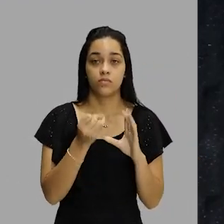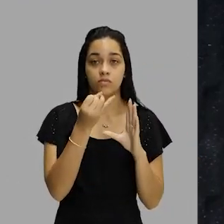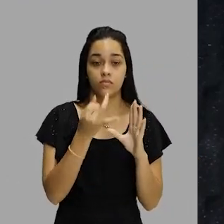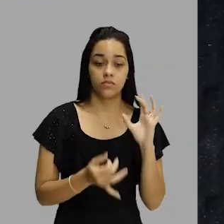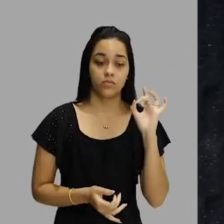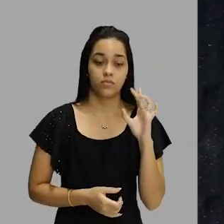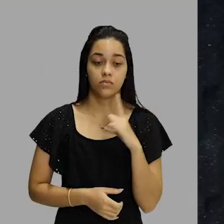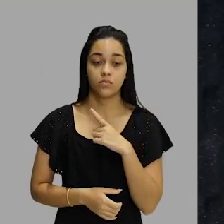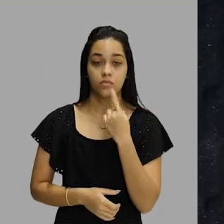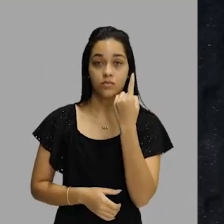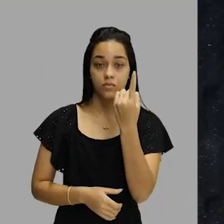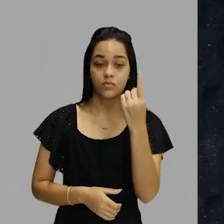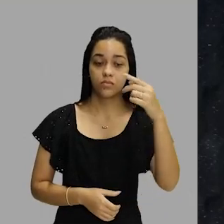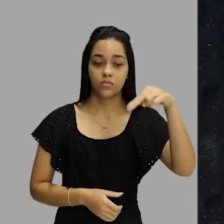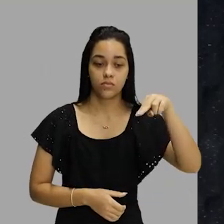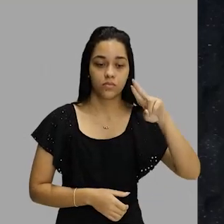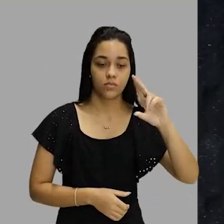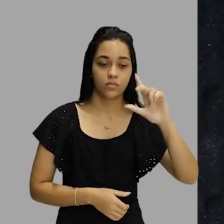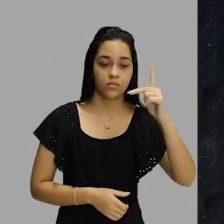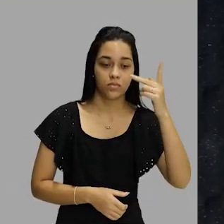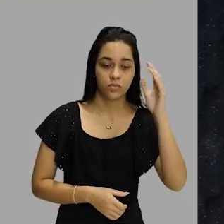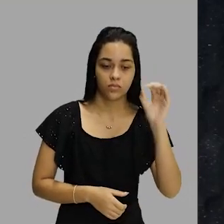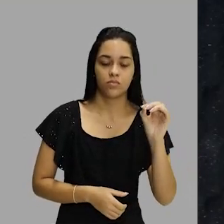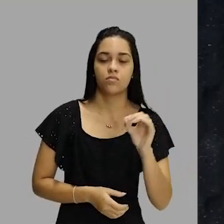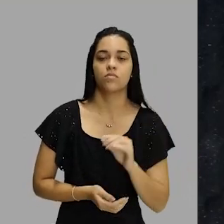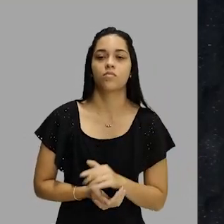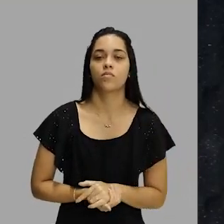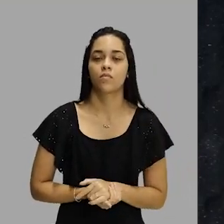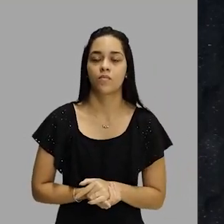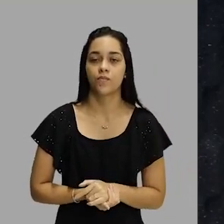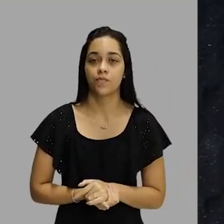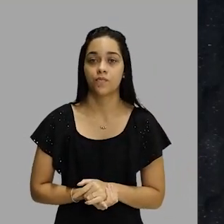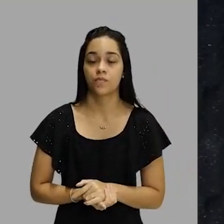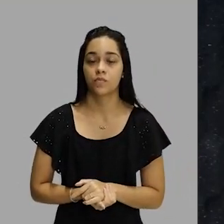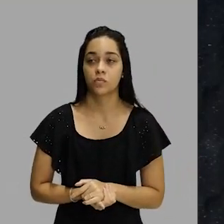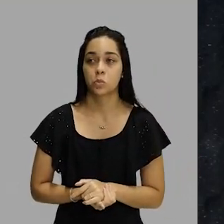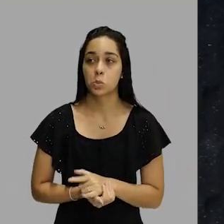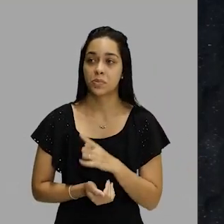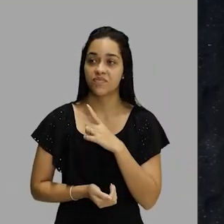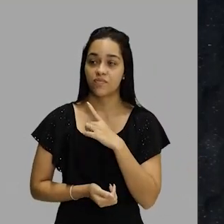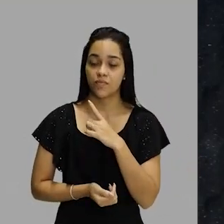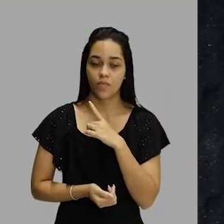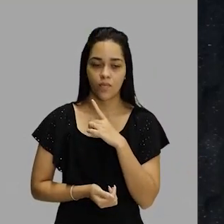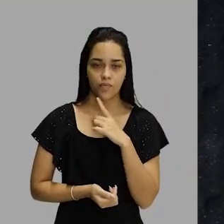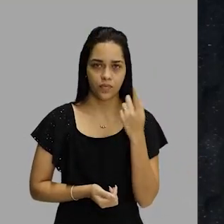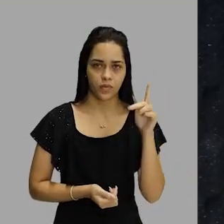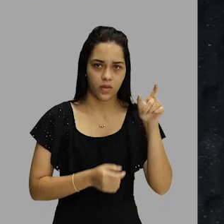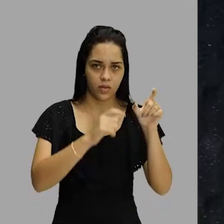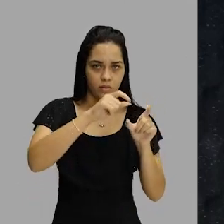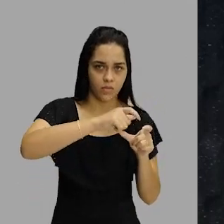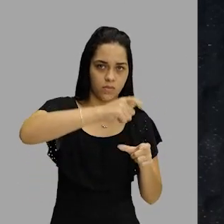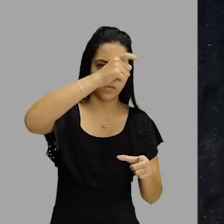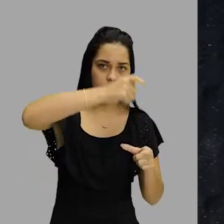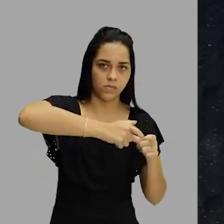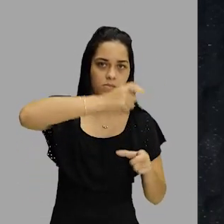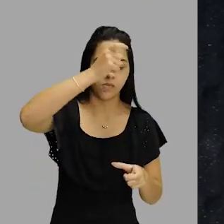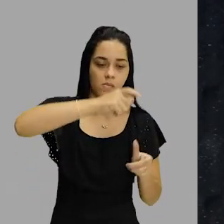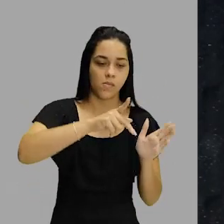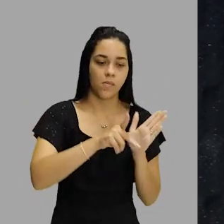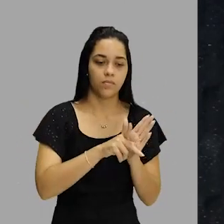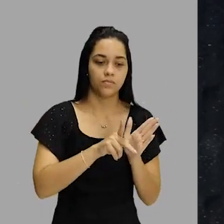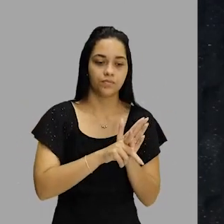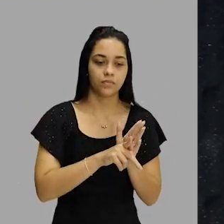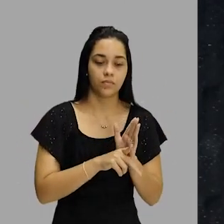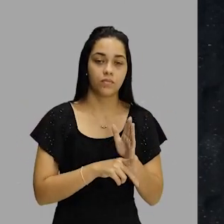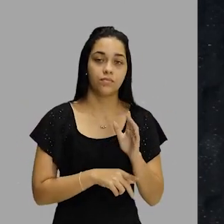têm um núcleo, são uninucleadas, né? E já nessa outra aqui, é tecido muscular